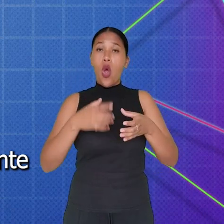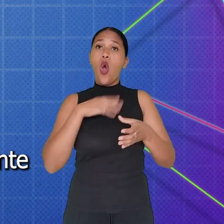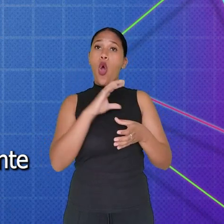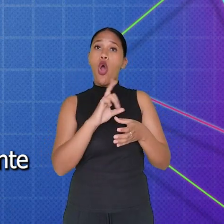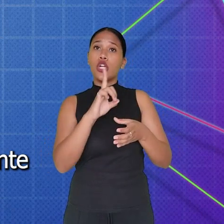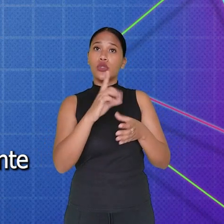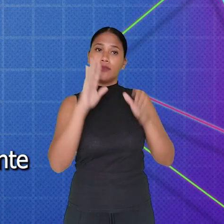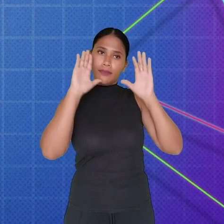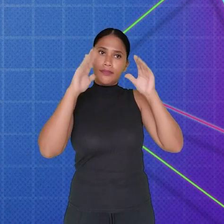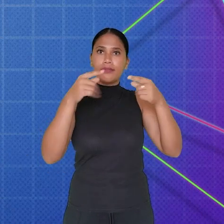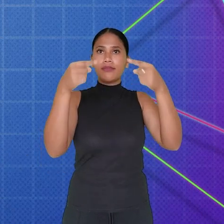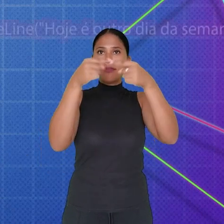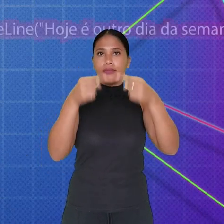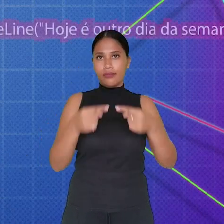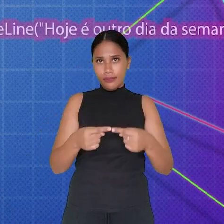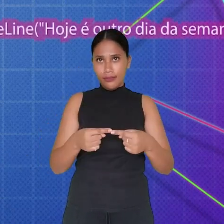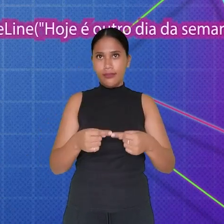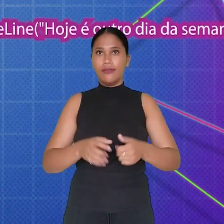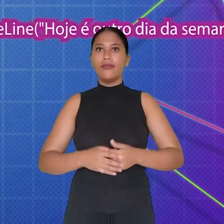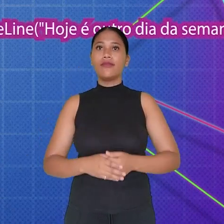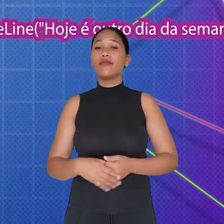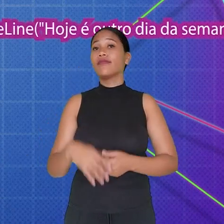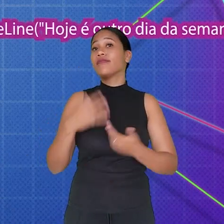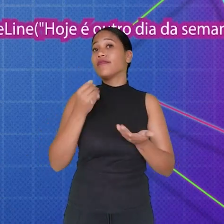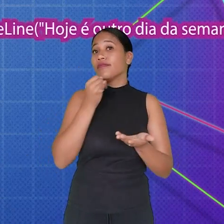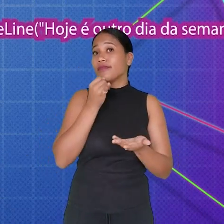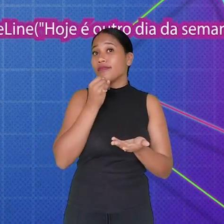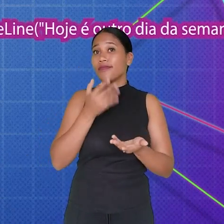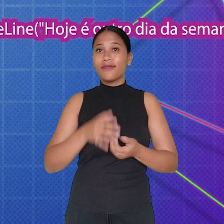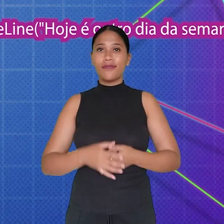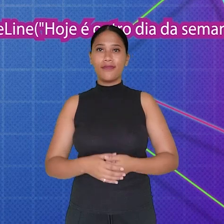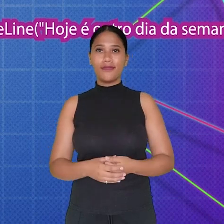cada condição. Como o exemplo aqui.